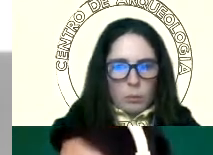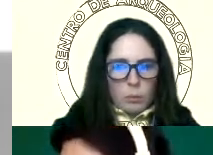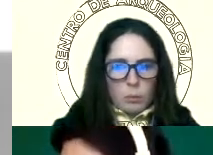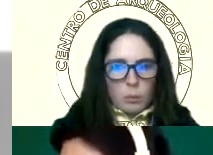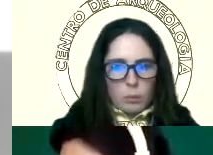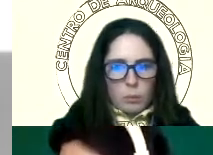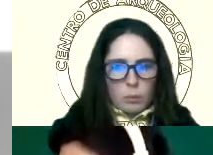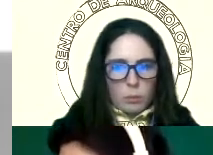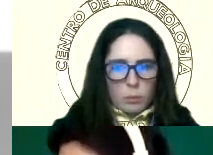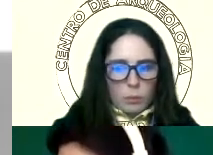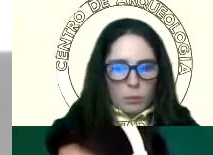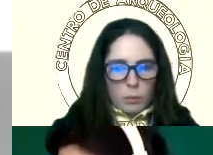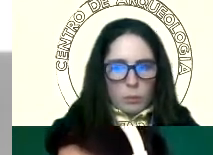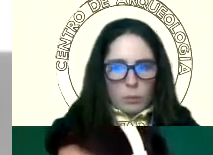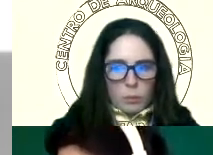Luís e do